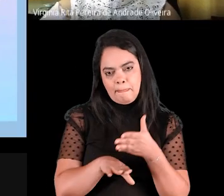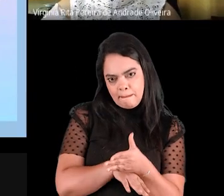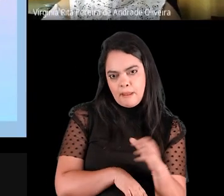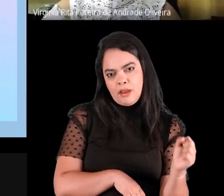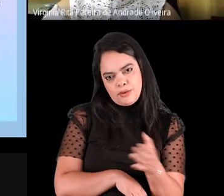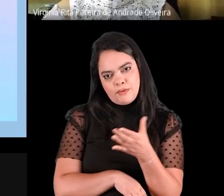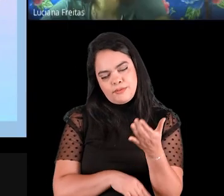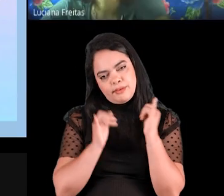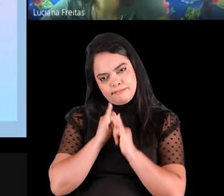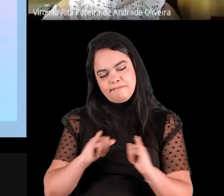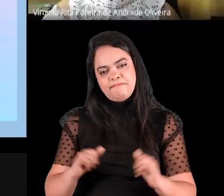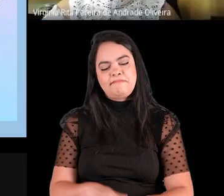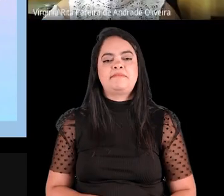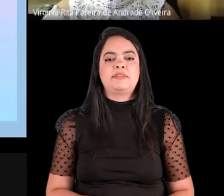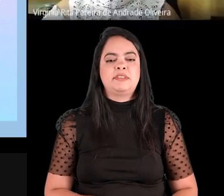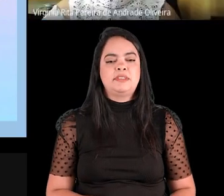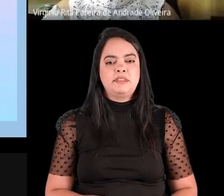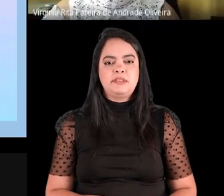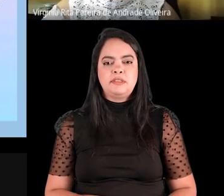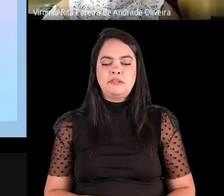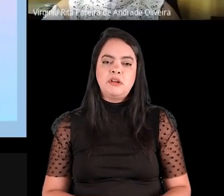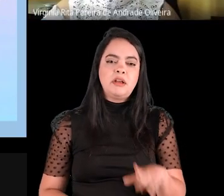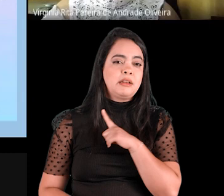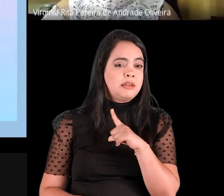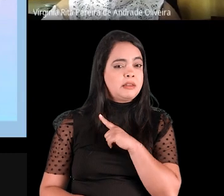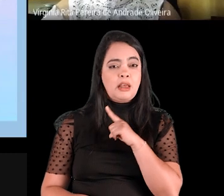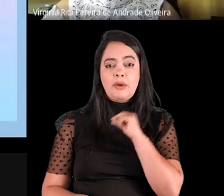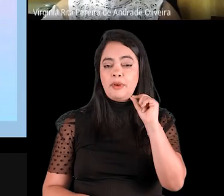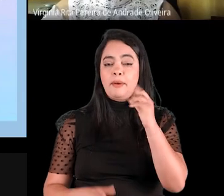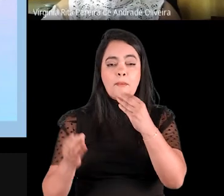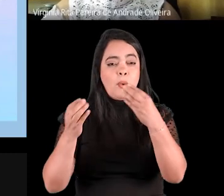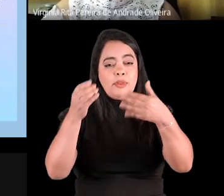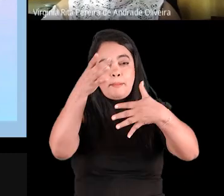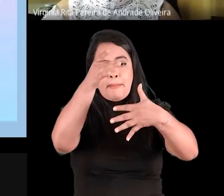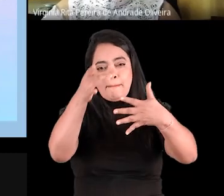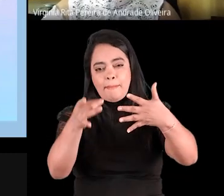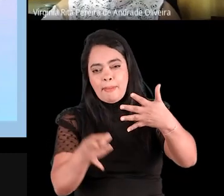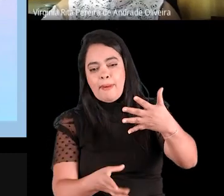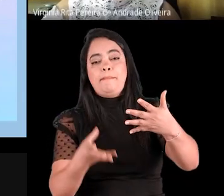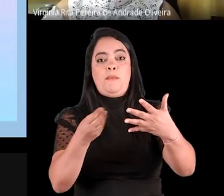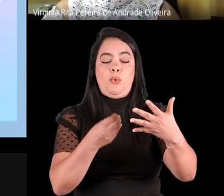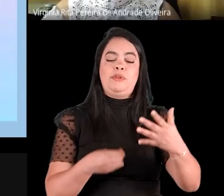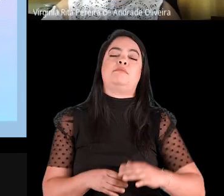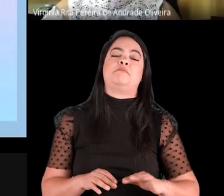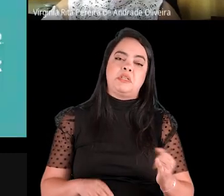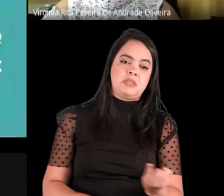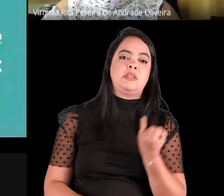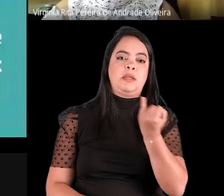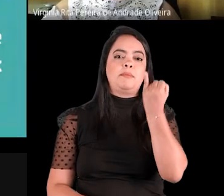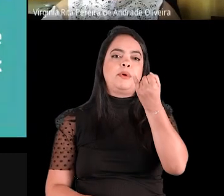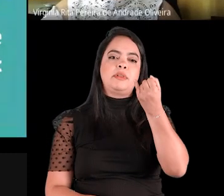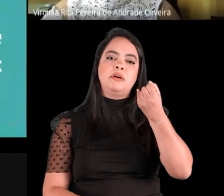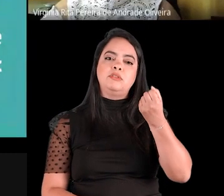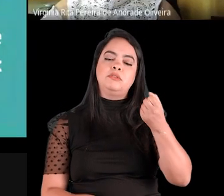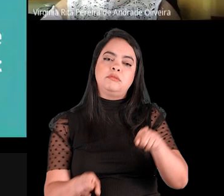novidades. Então, uhum. Você vê que é um card que tem muitos elementos, né? Mas que mesmo assim é importante trazer essa